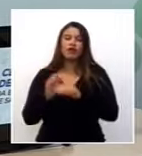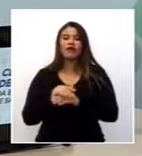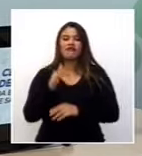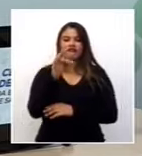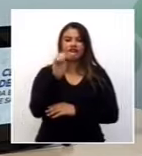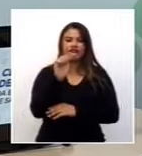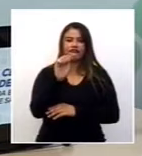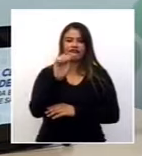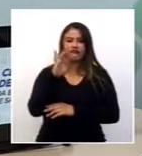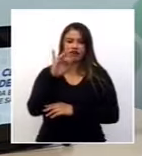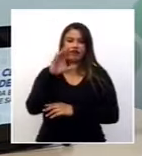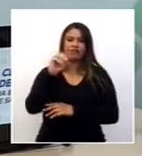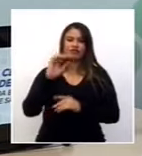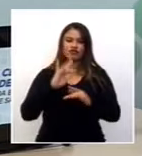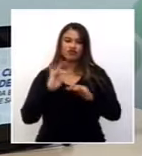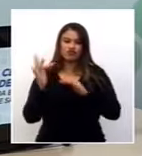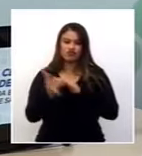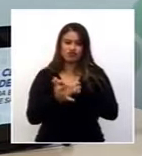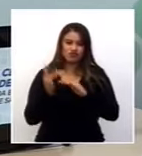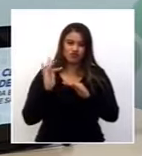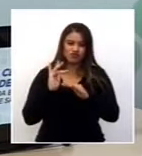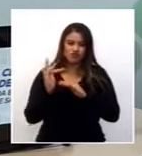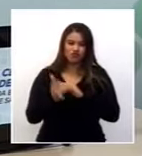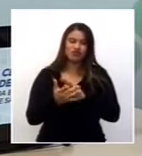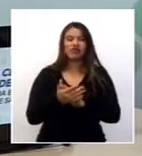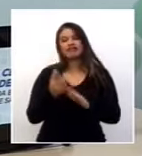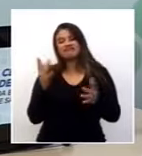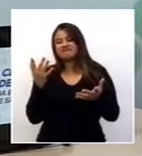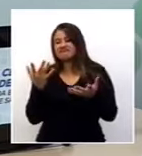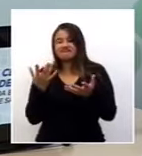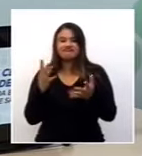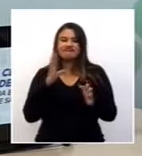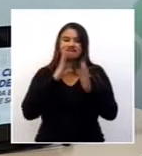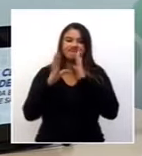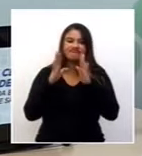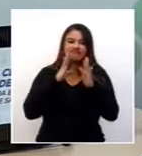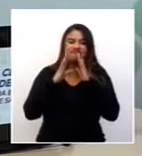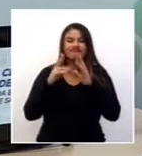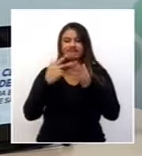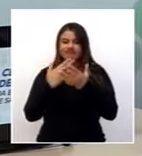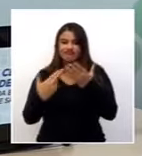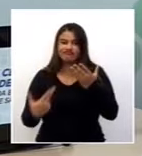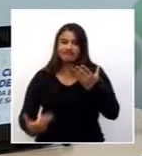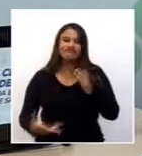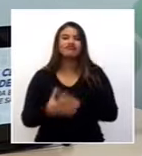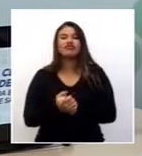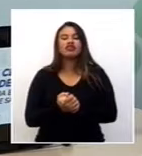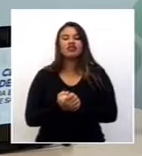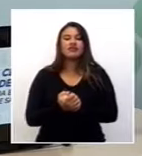mídias sociais, né? Eu acredito que sejam aí o Facebook, o Messenger, tudo, né?